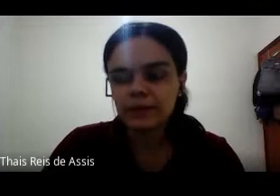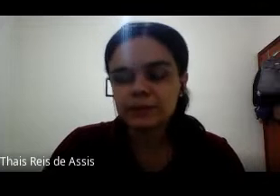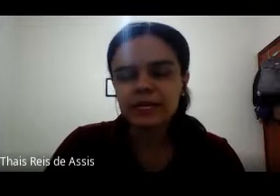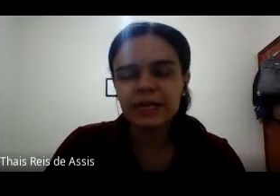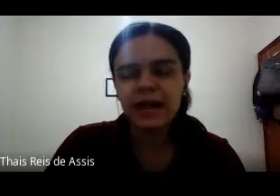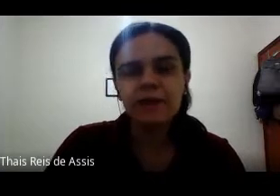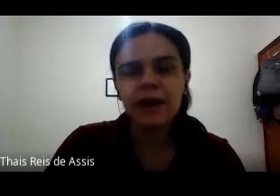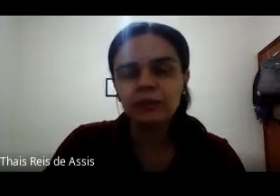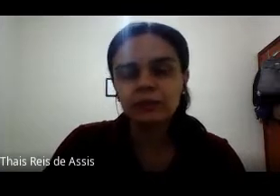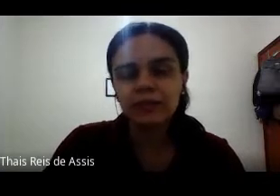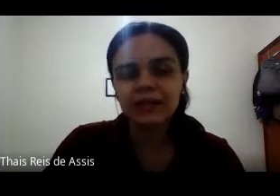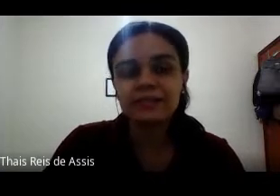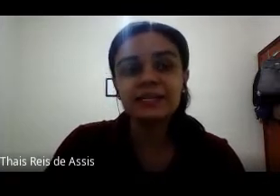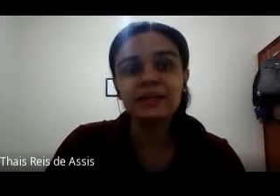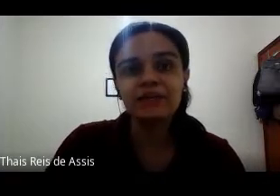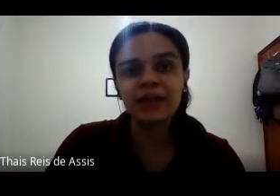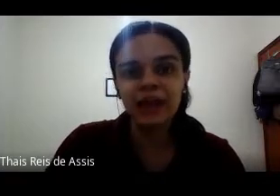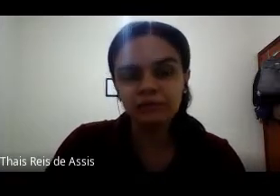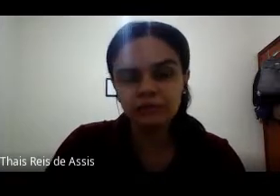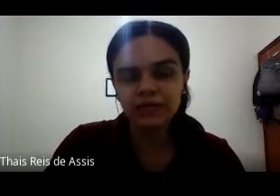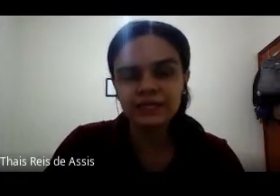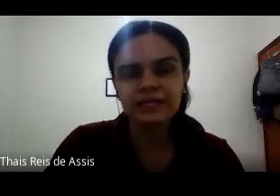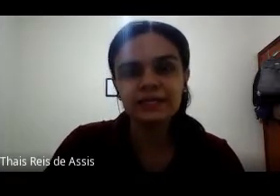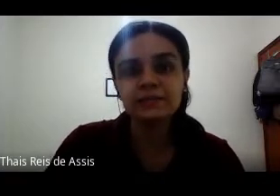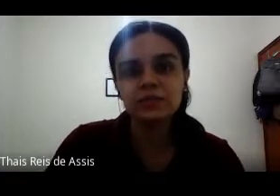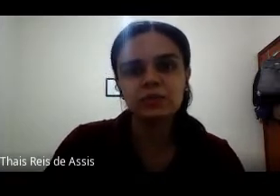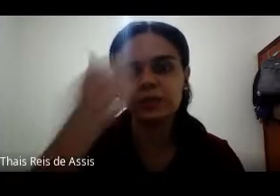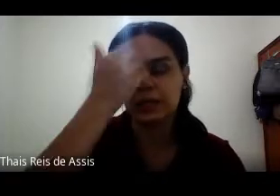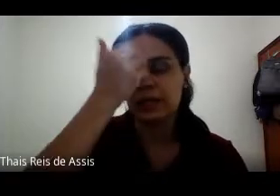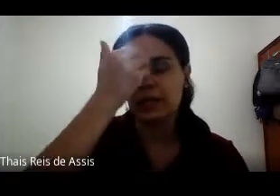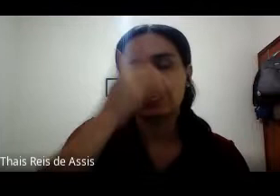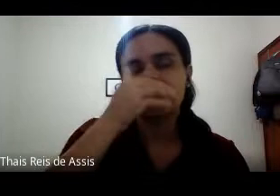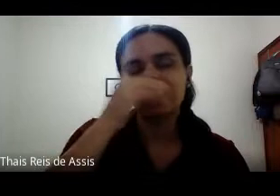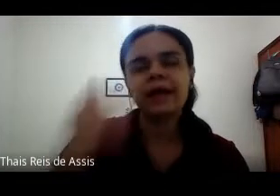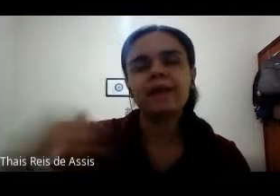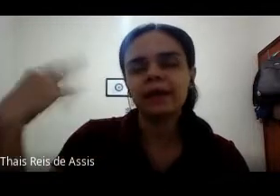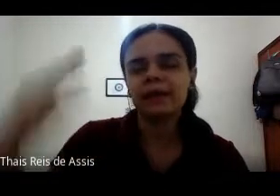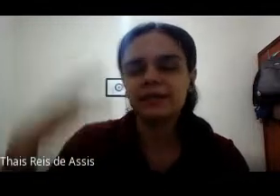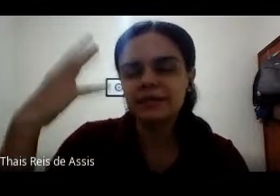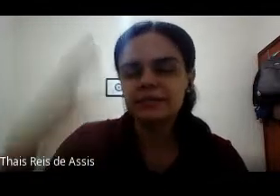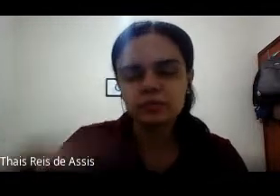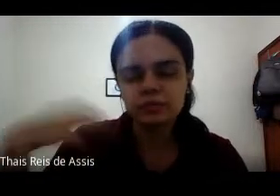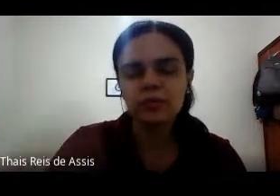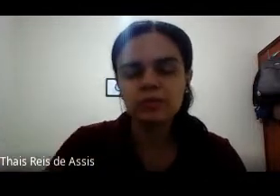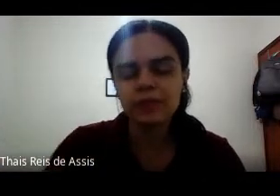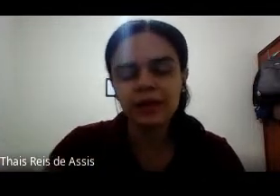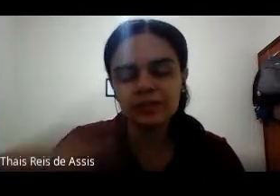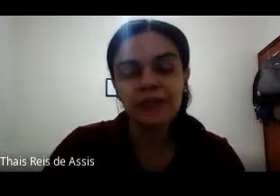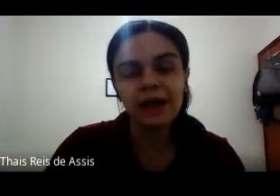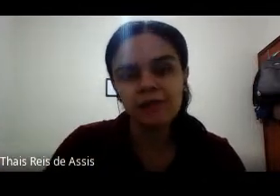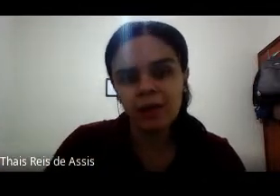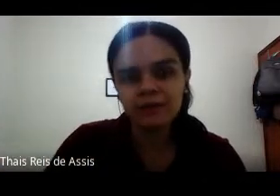mais auxiliar o aluno a significar do que ser transmissora. É criar mecanismos, pontes